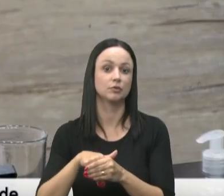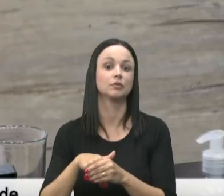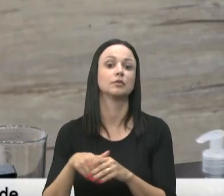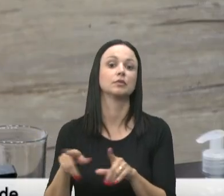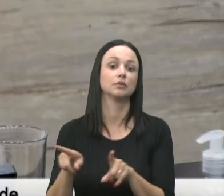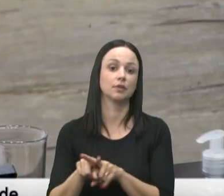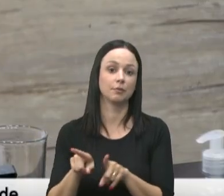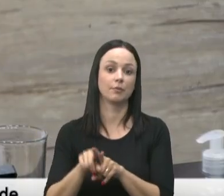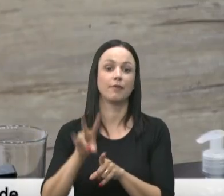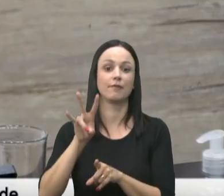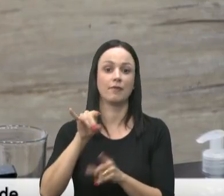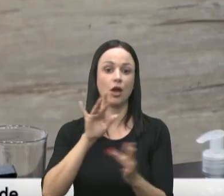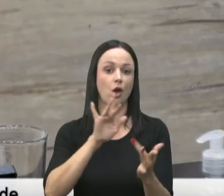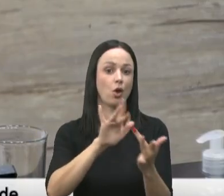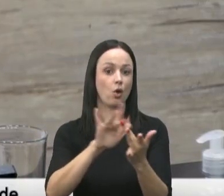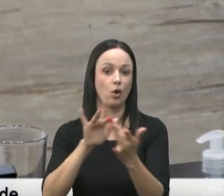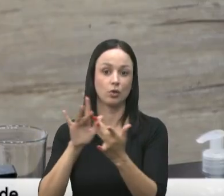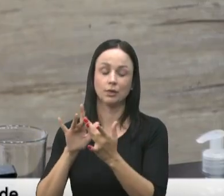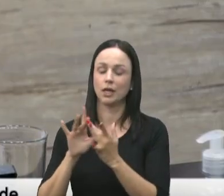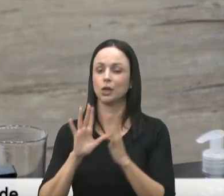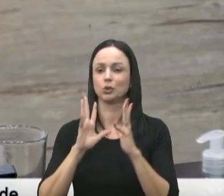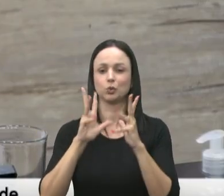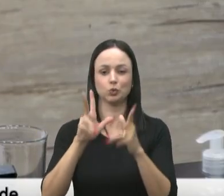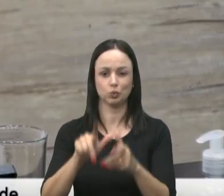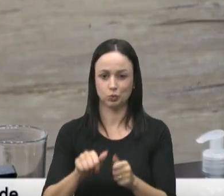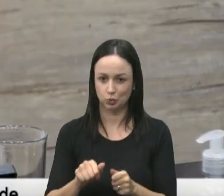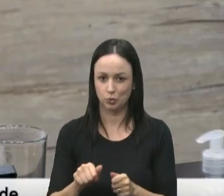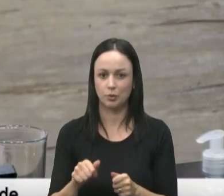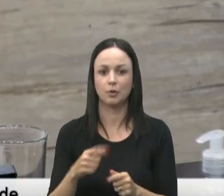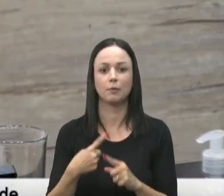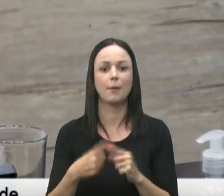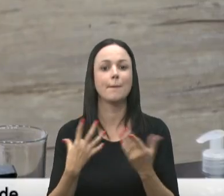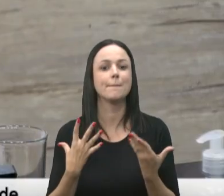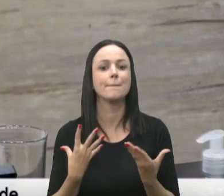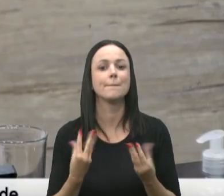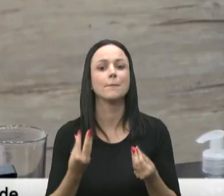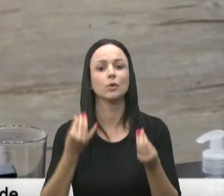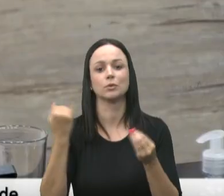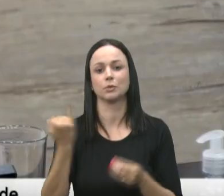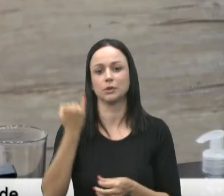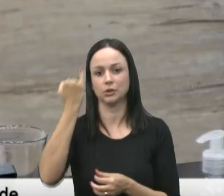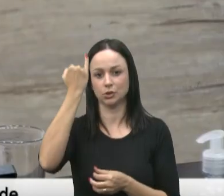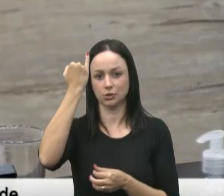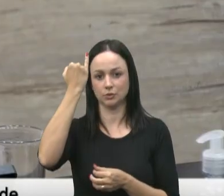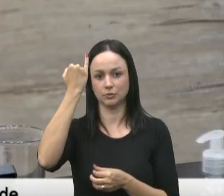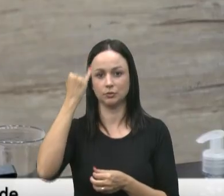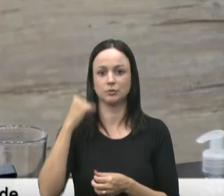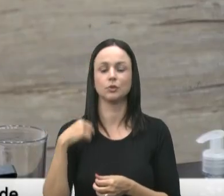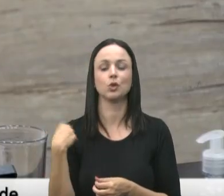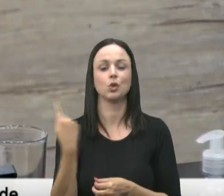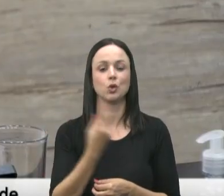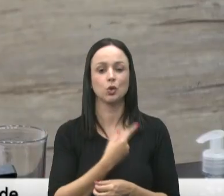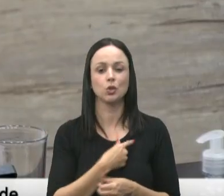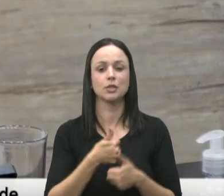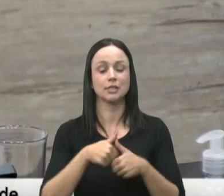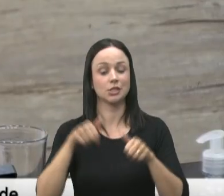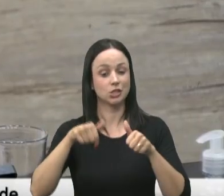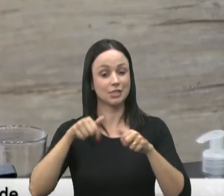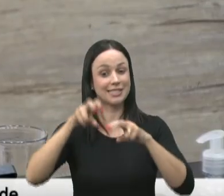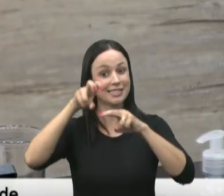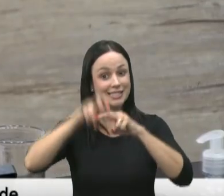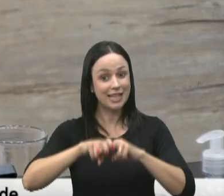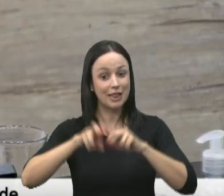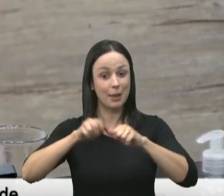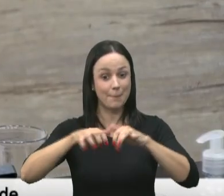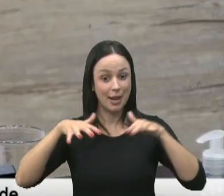em contato com todo mundo, porque é muito importante que a gente esteja no plenário, que a gente ocupe